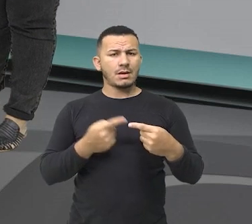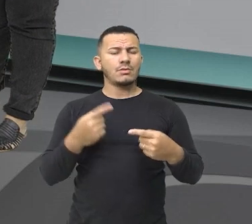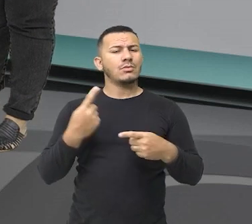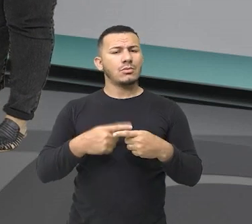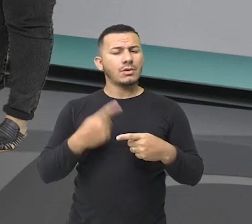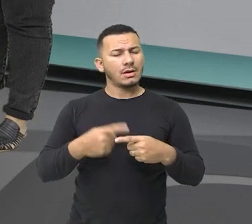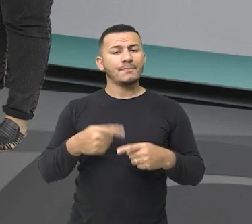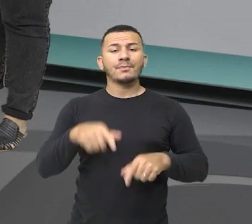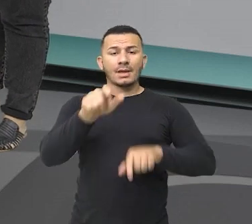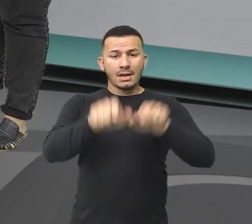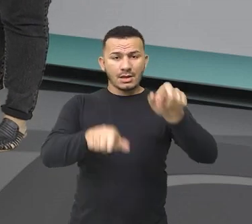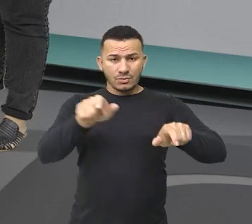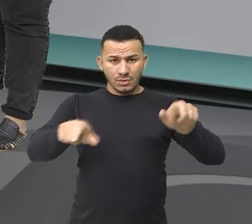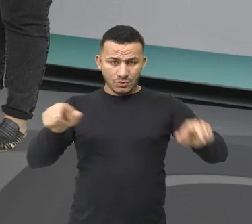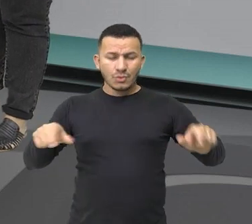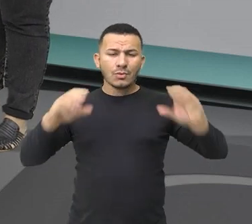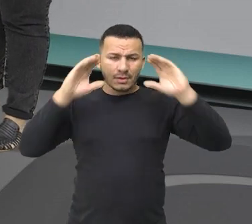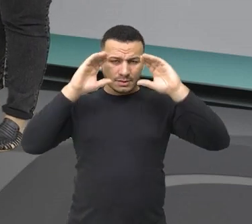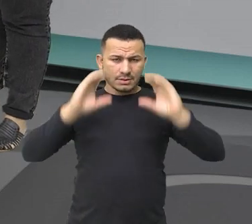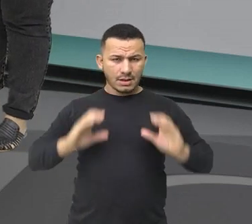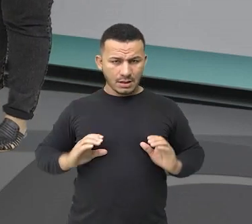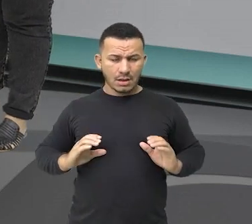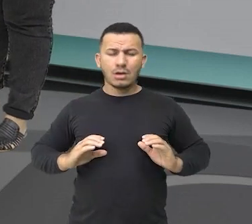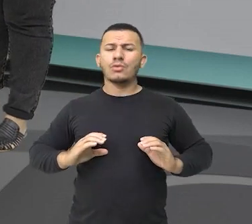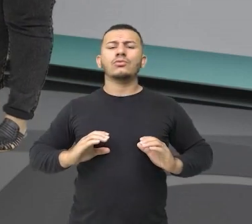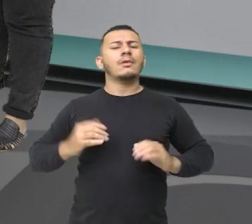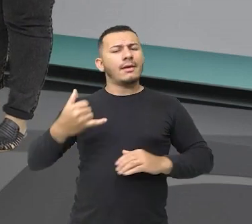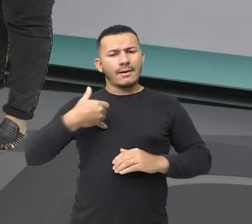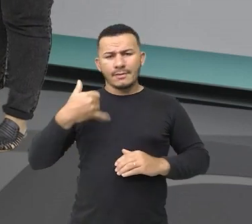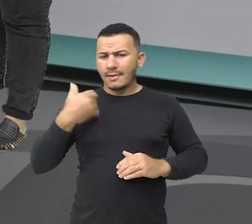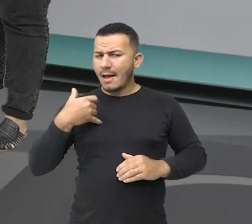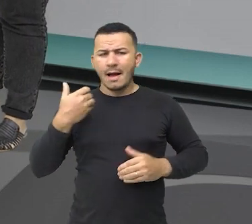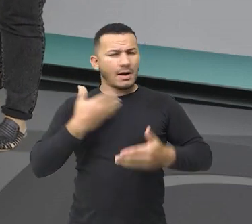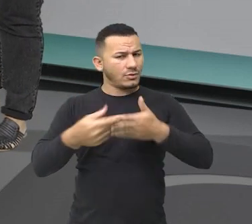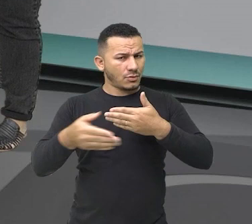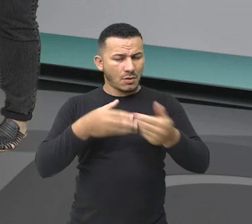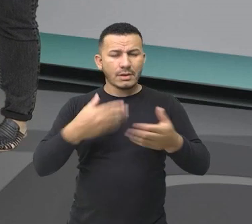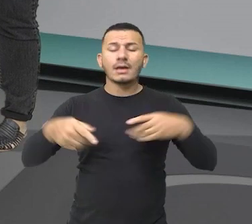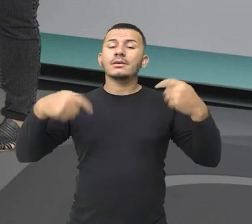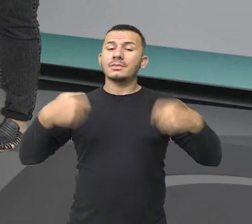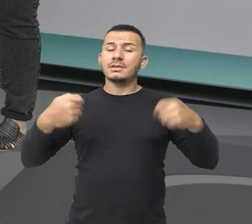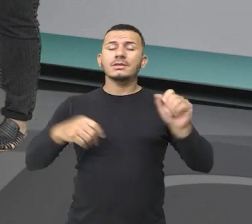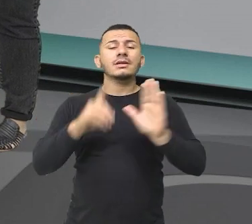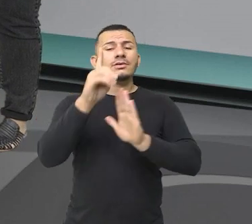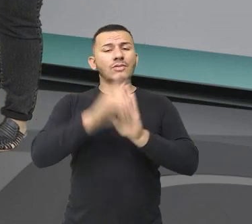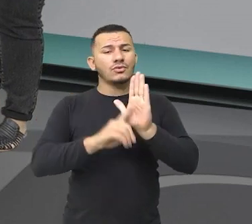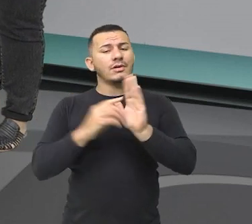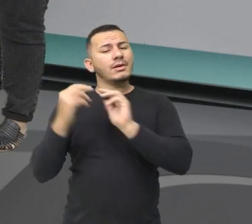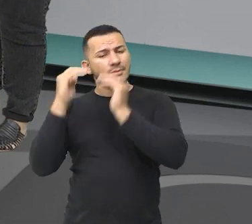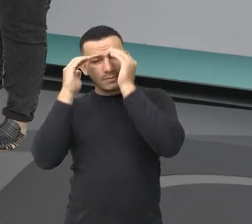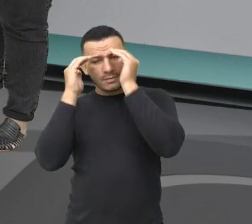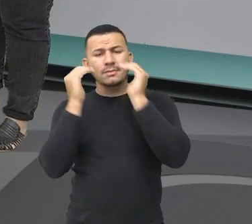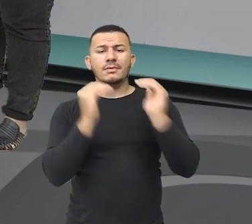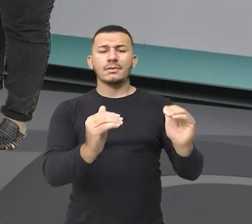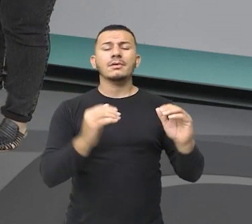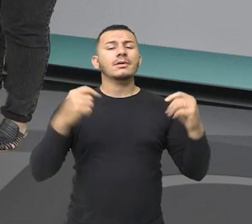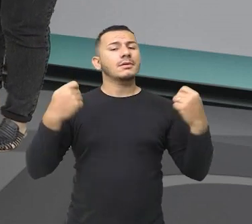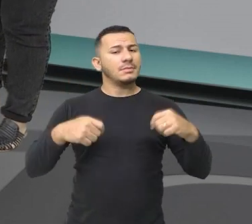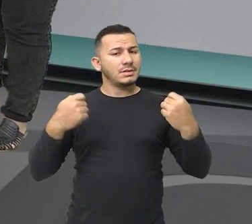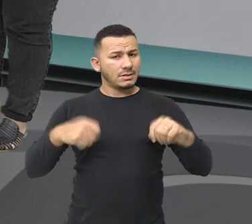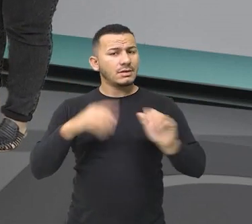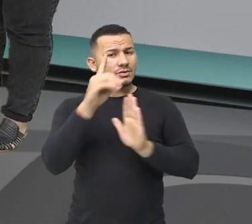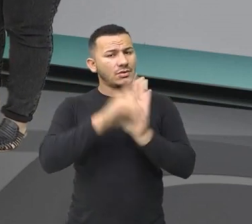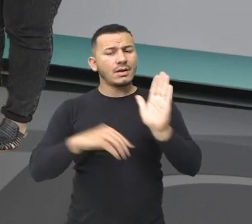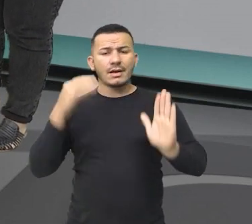cidadão, independente da idade, deve ter os seus direitos socialmente respeitados, né? Então, se a